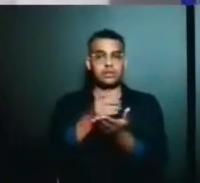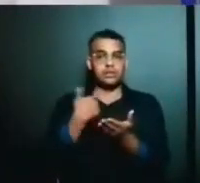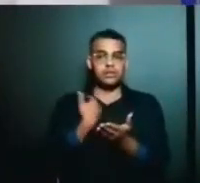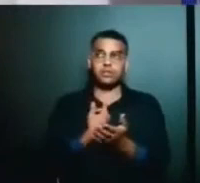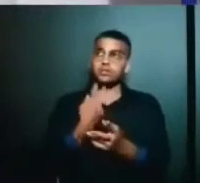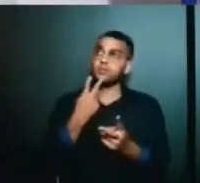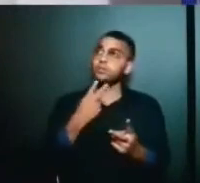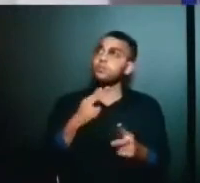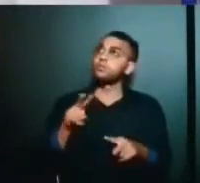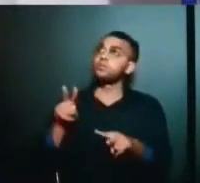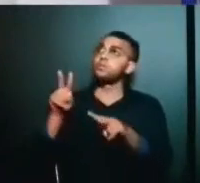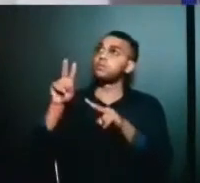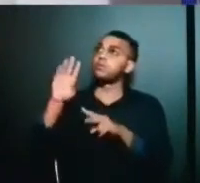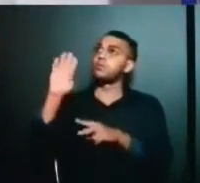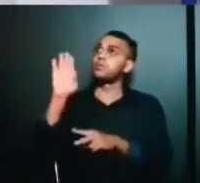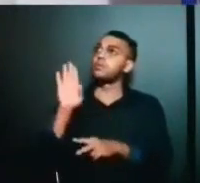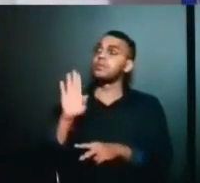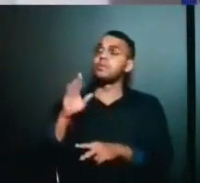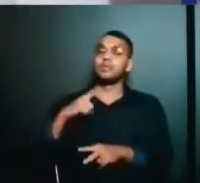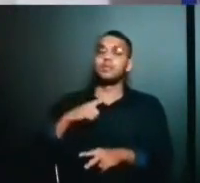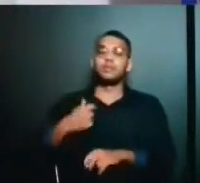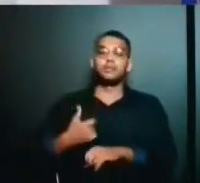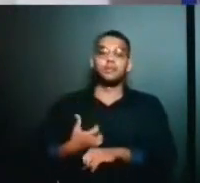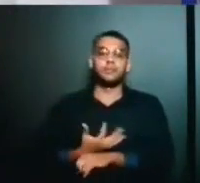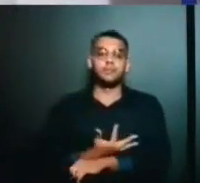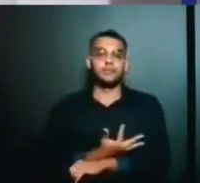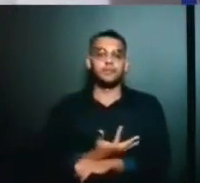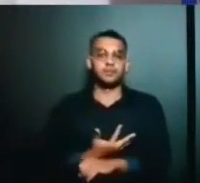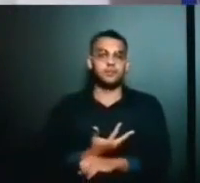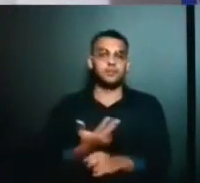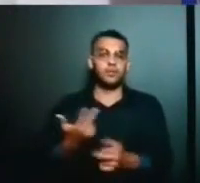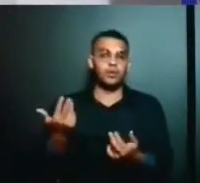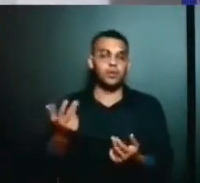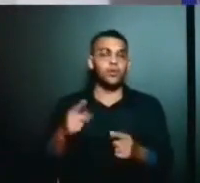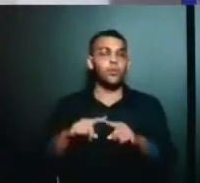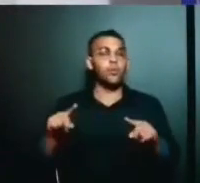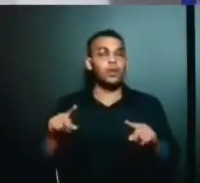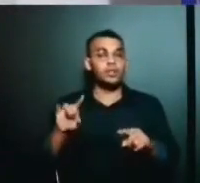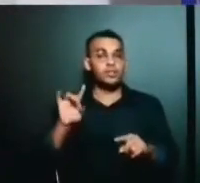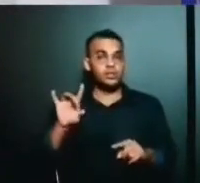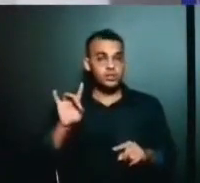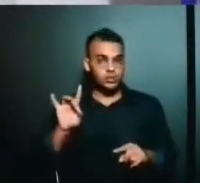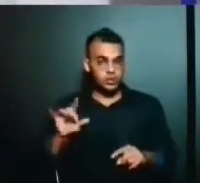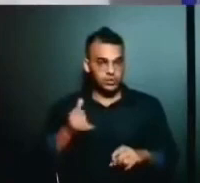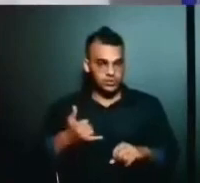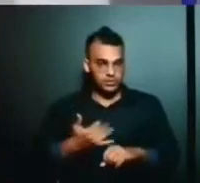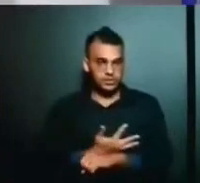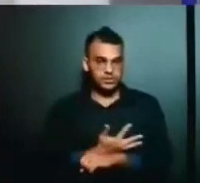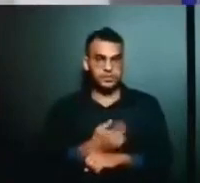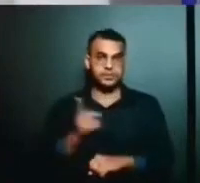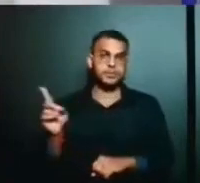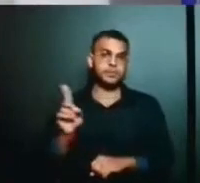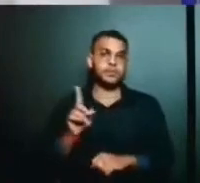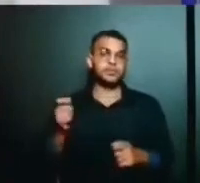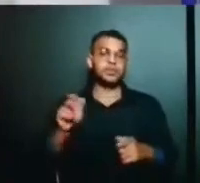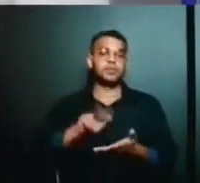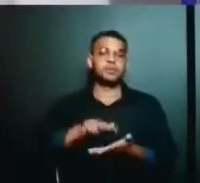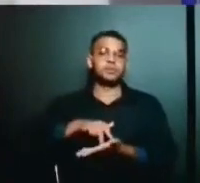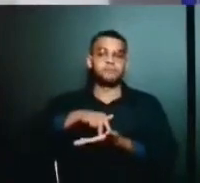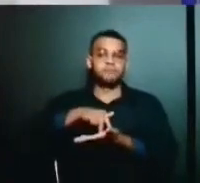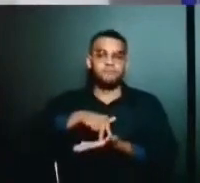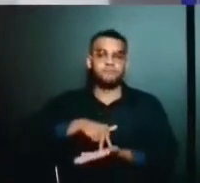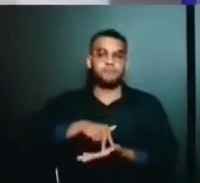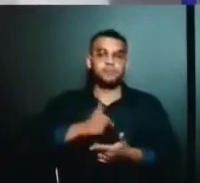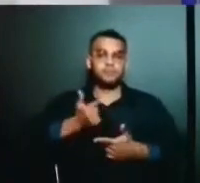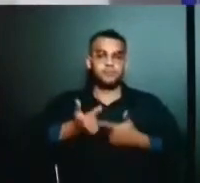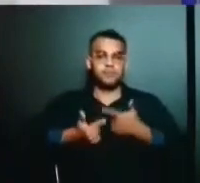bandeira e não se emocionar da mesma maneira, mas não adianta não se emocionar, a gente tem que botar o pé no chão e trabalhar